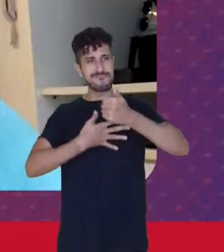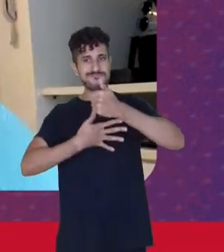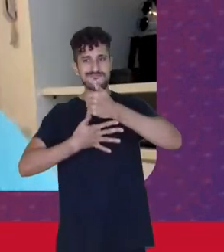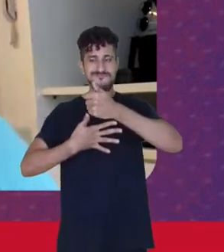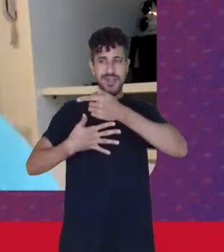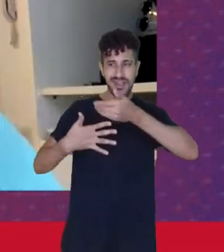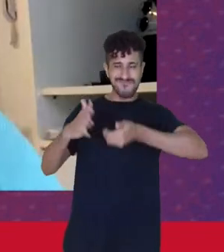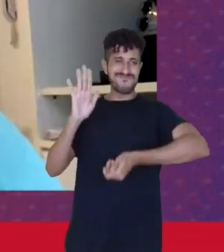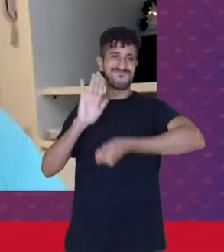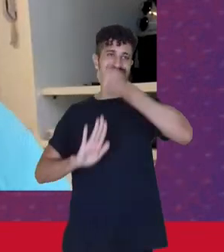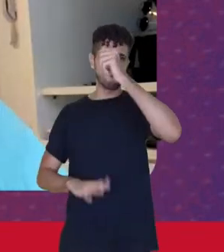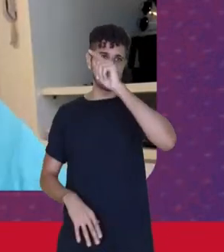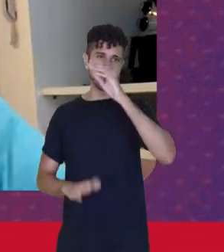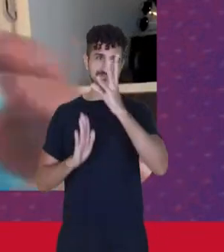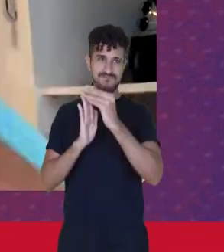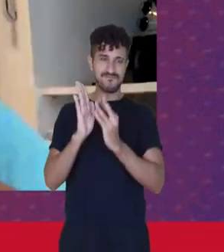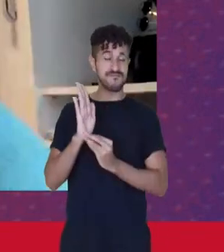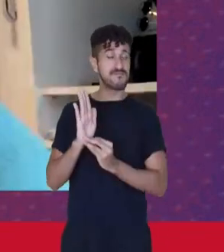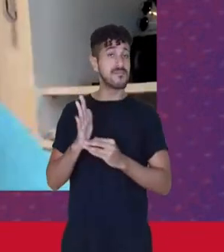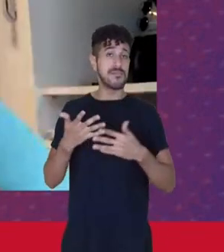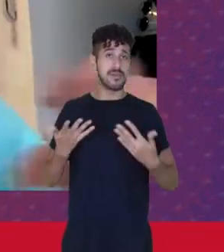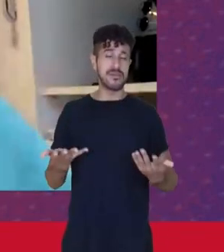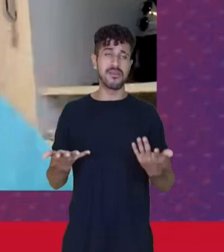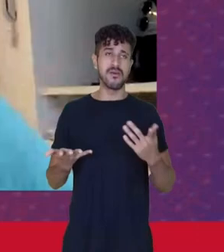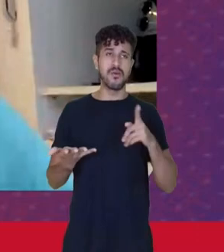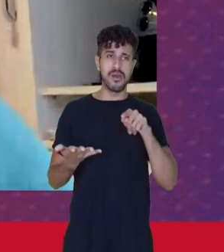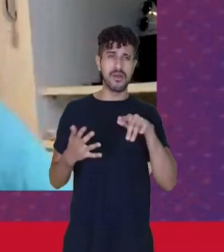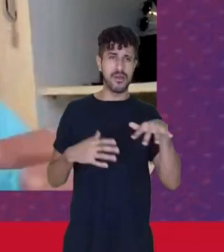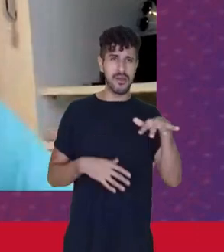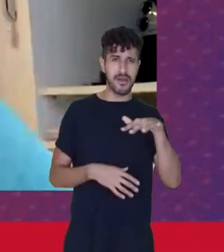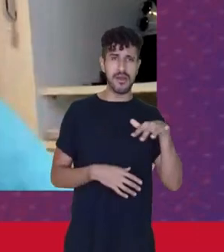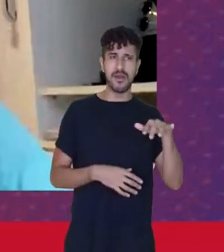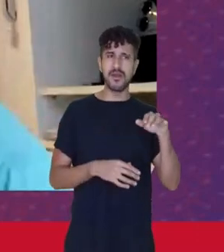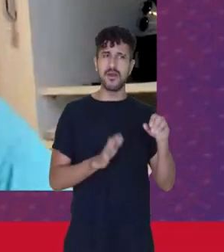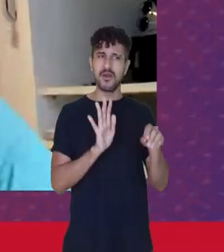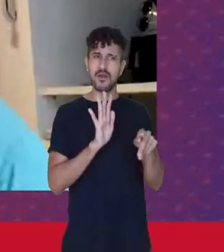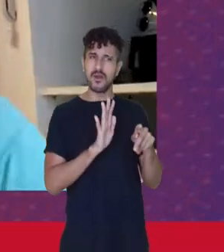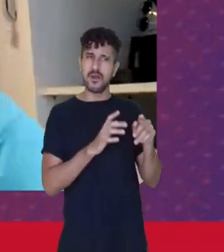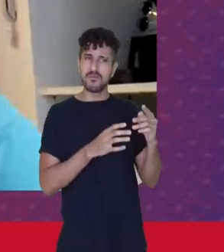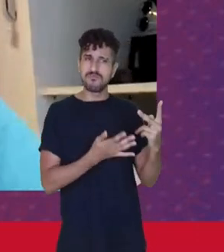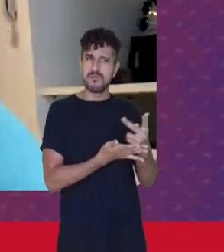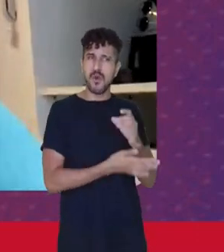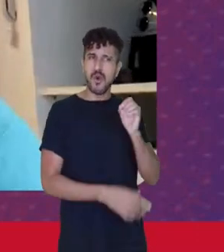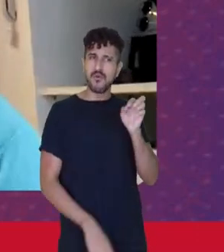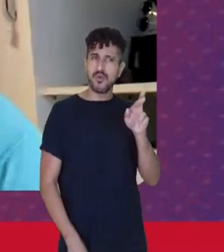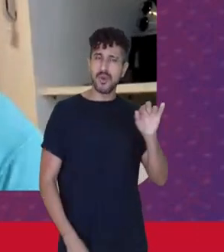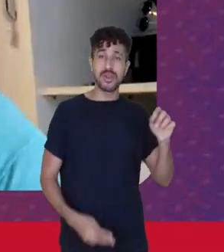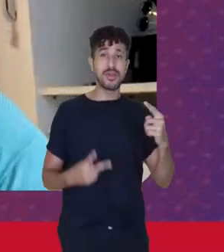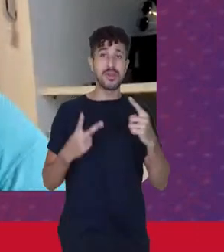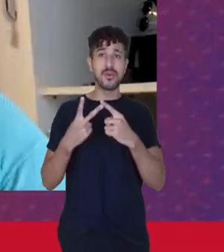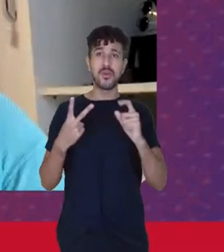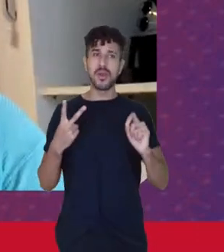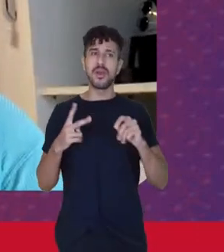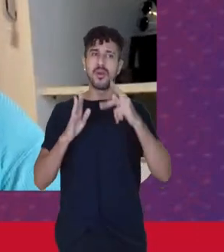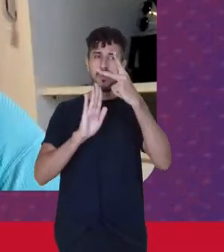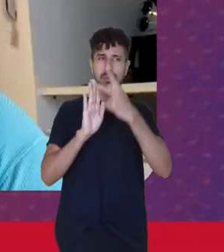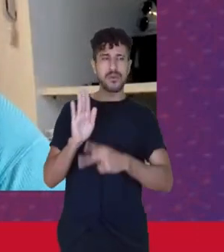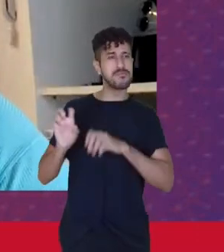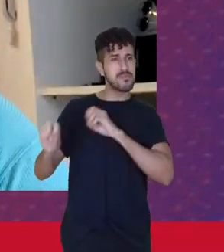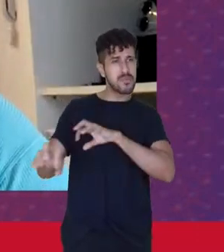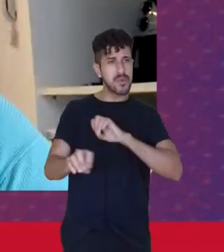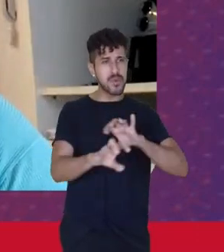retirada, né, do conteúdo. Então, esse era o eixo da ouvidoria. Tá? O segundo era das campanhas